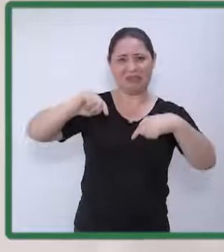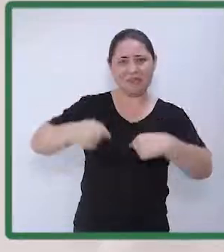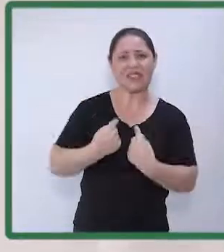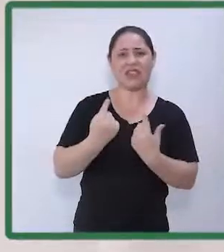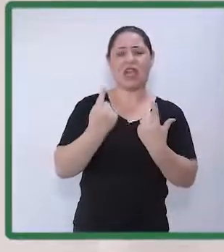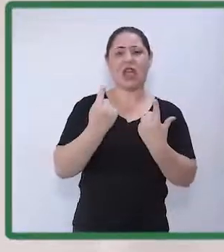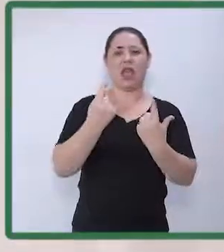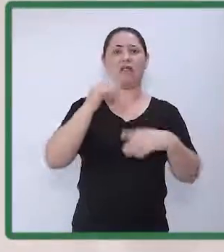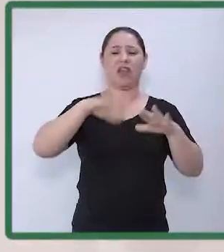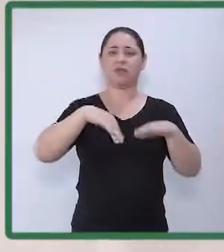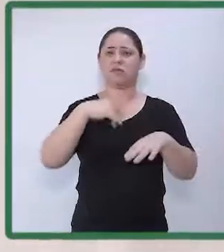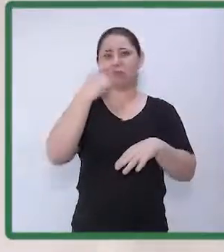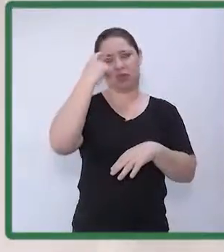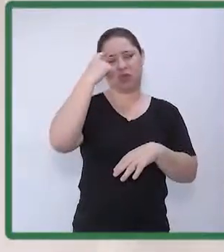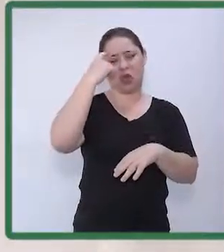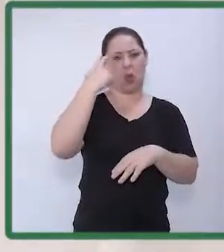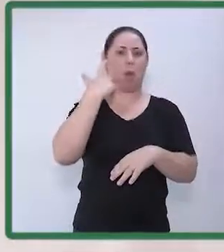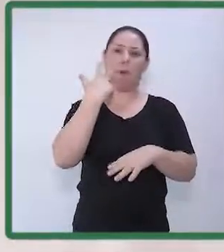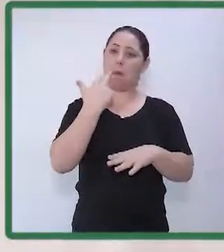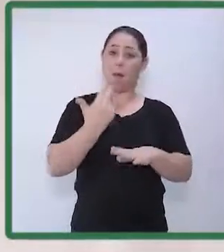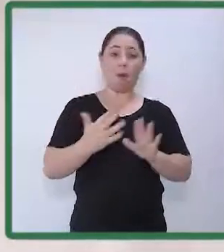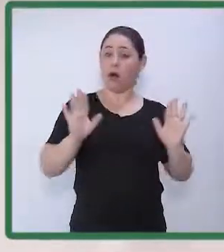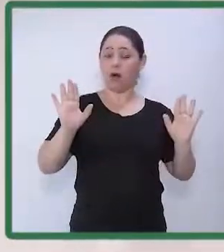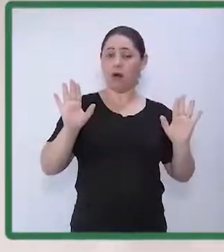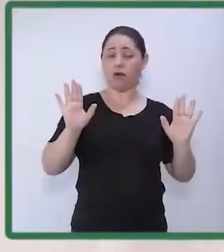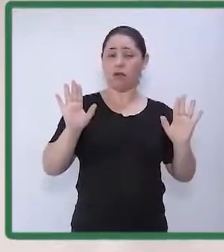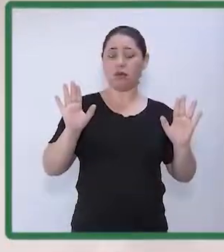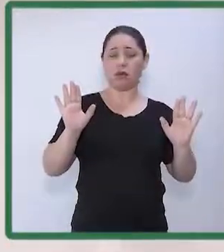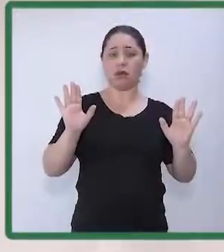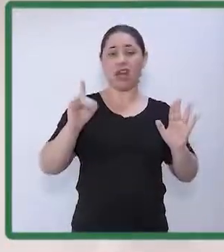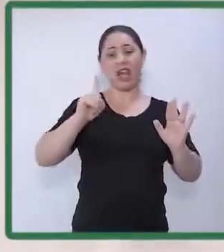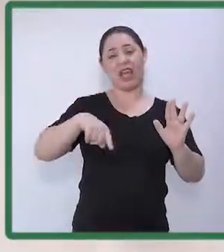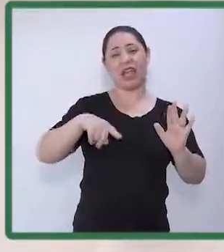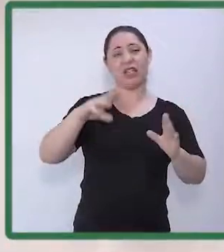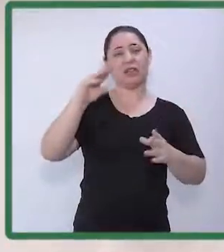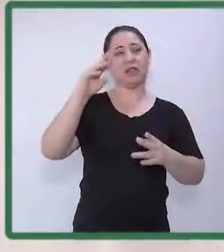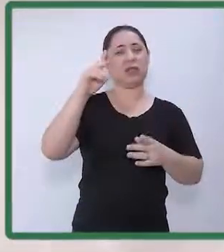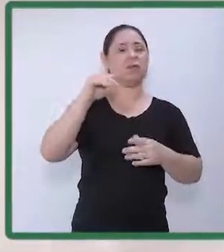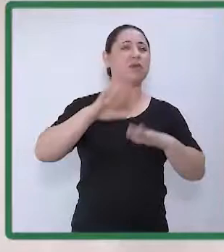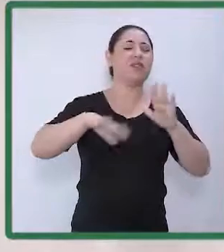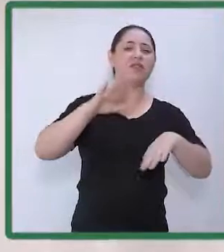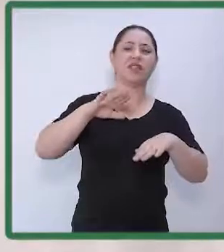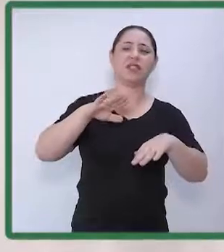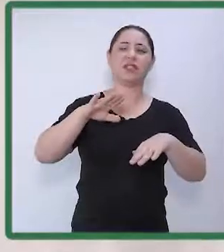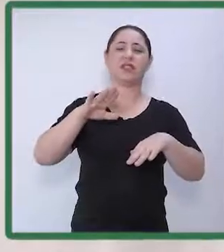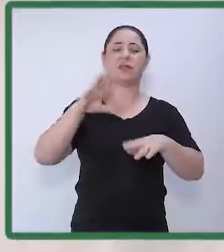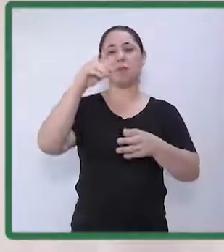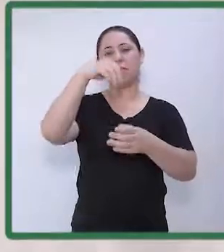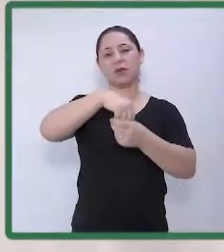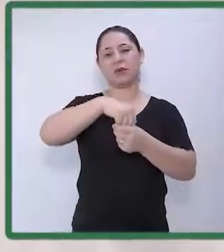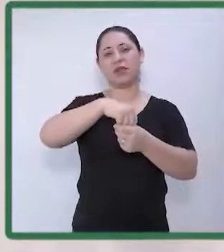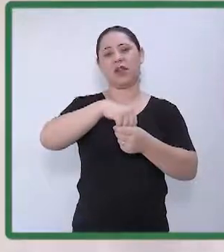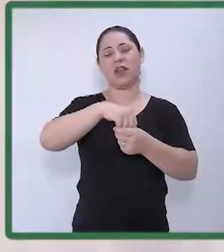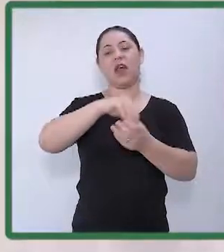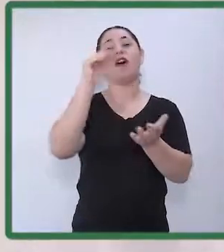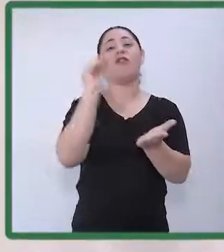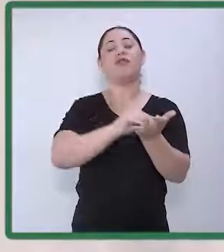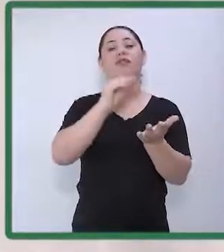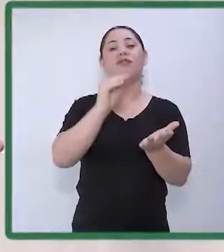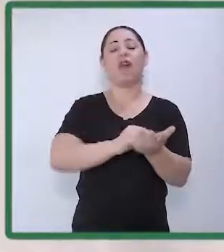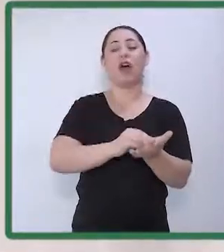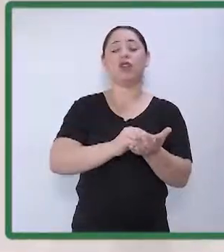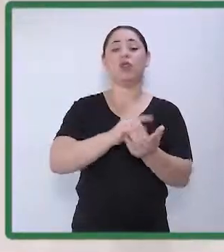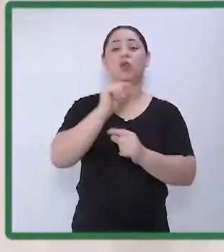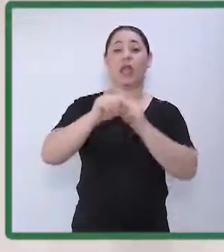vezes eles acham que não, que é uma coisa normal, que muitas vezes aí está no interior aí eu falo da falta de